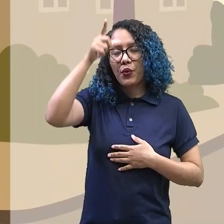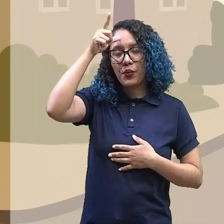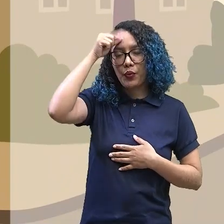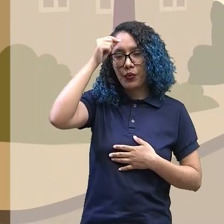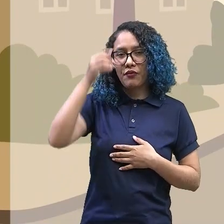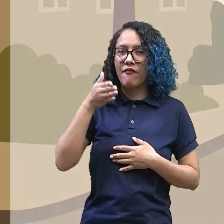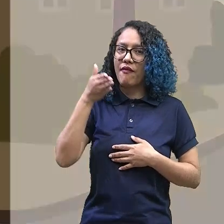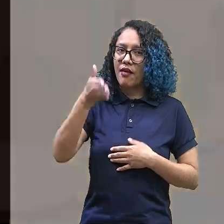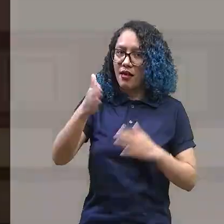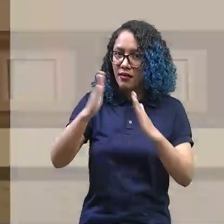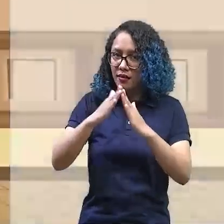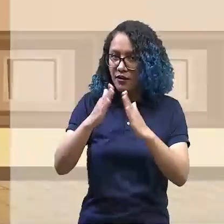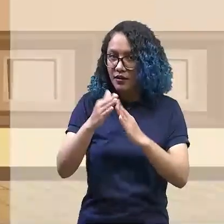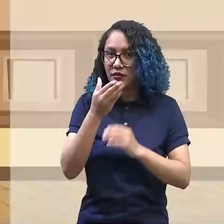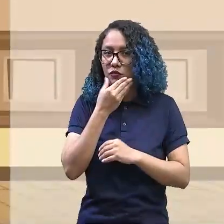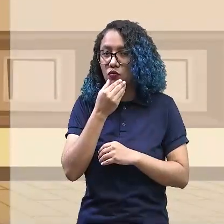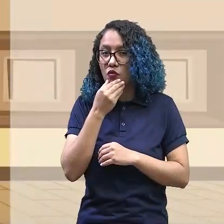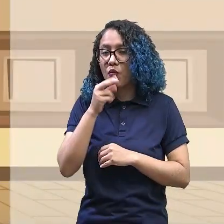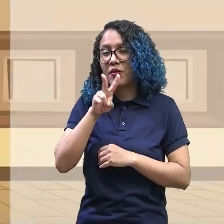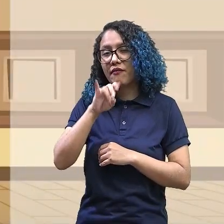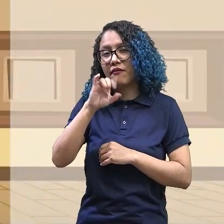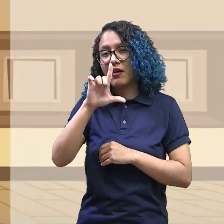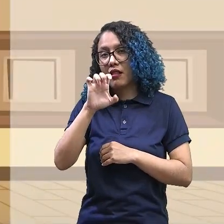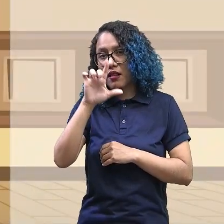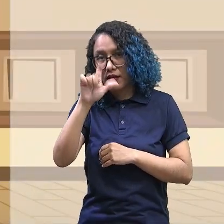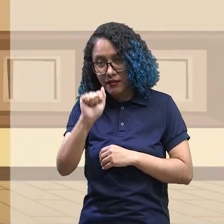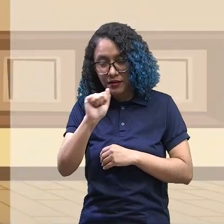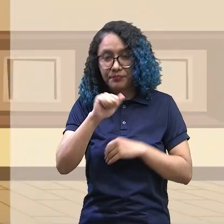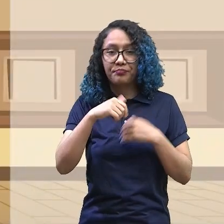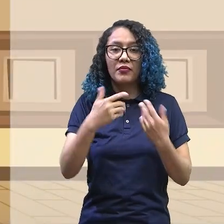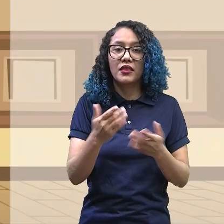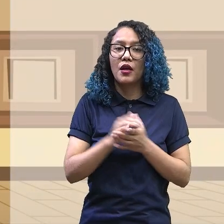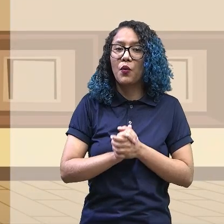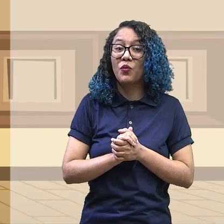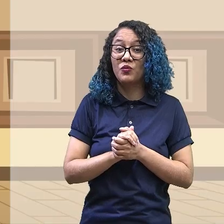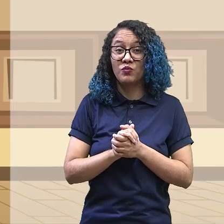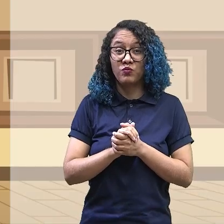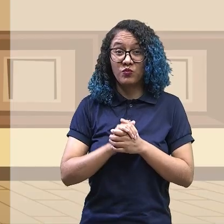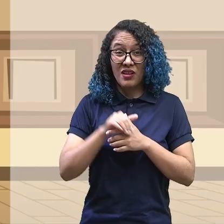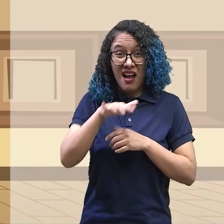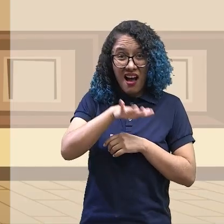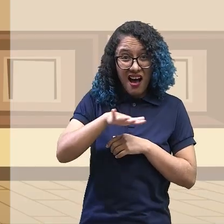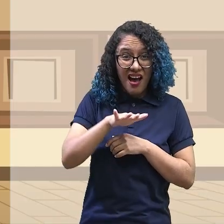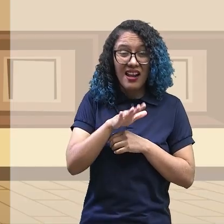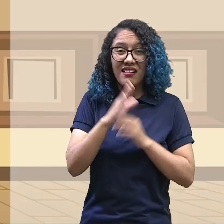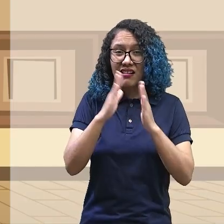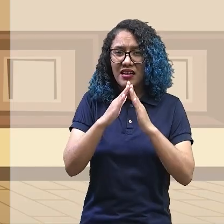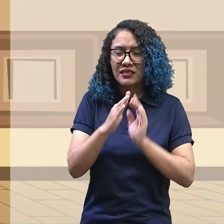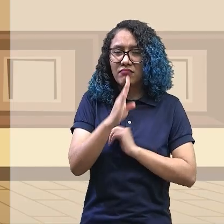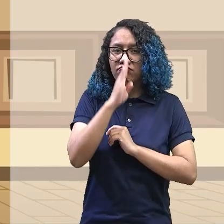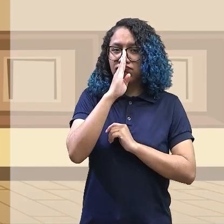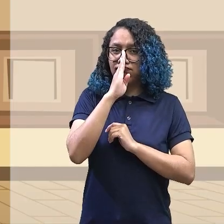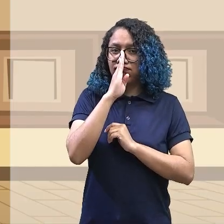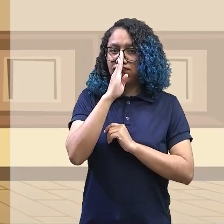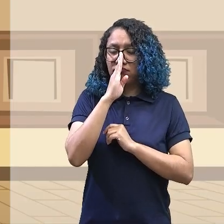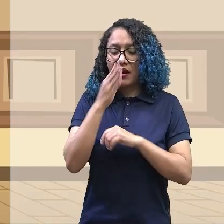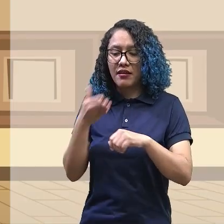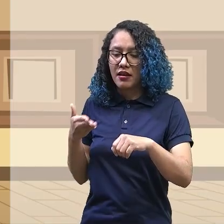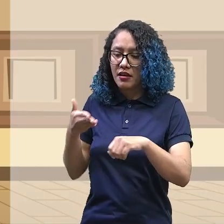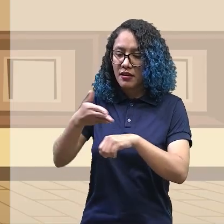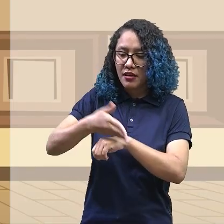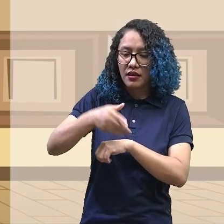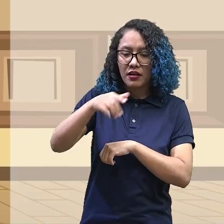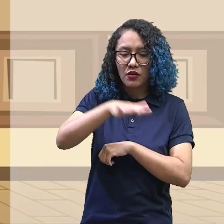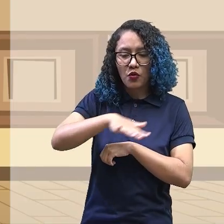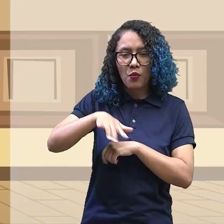Vilela. Na casa de Vilela, o silêncio é perturbador. Ao entrar, Camilo é levado a uma saleta